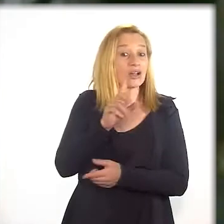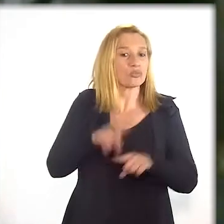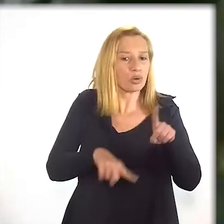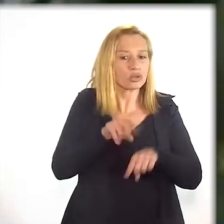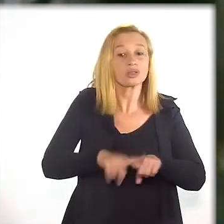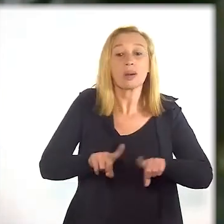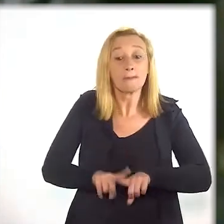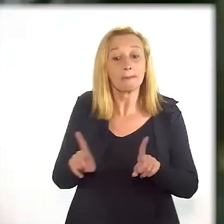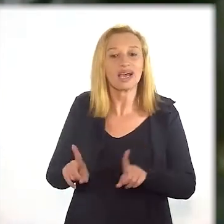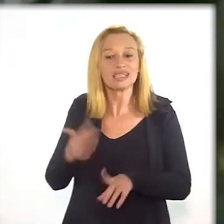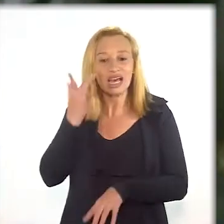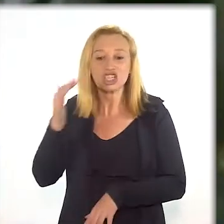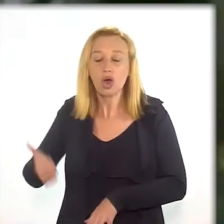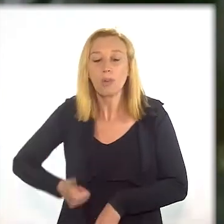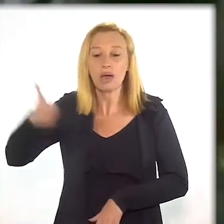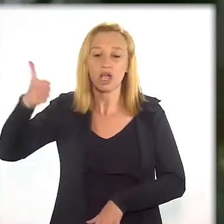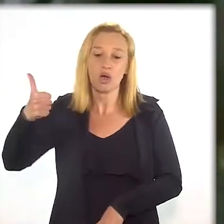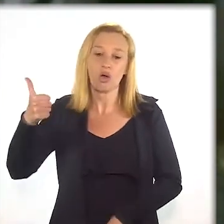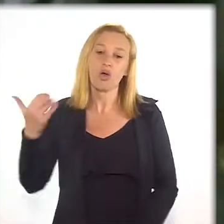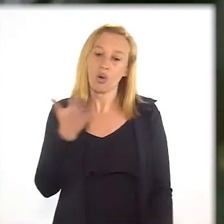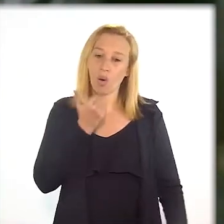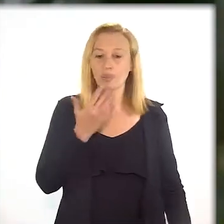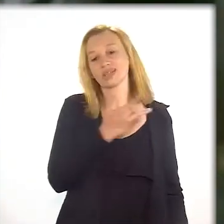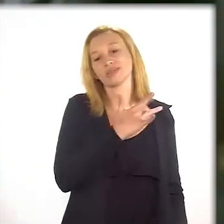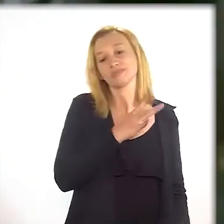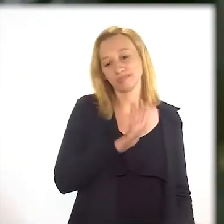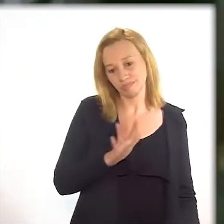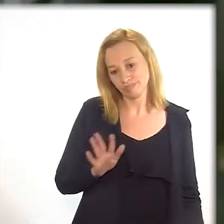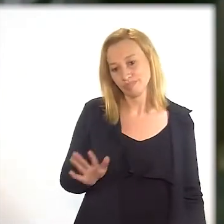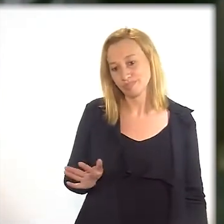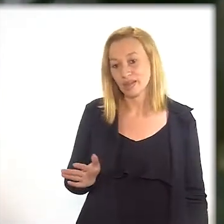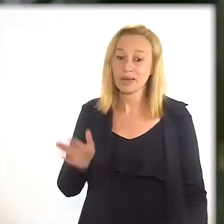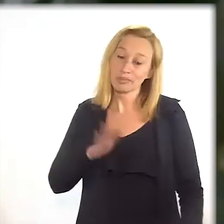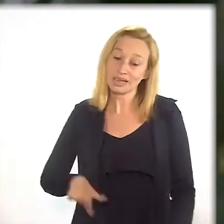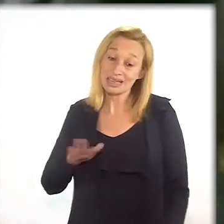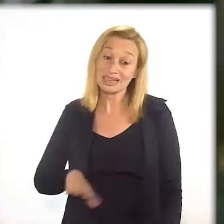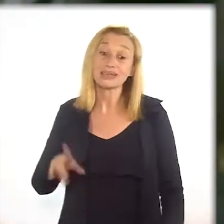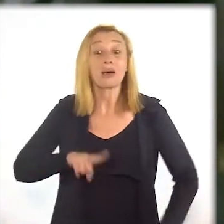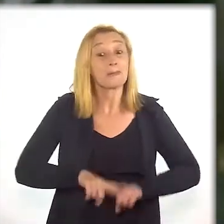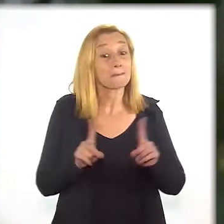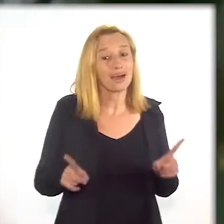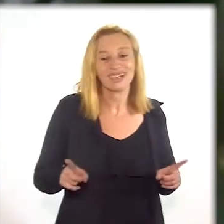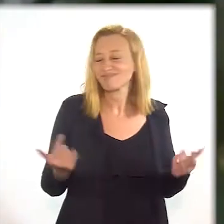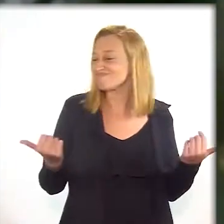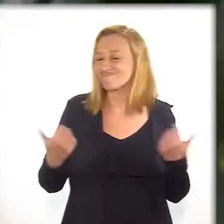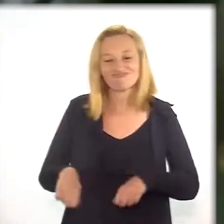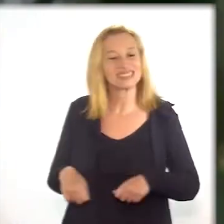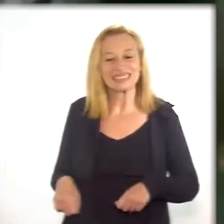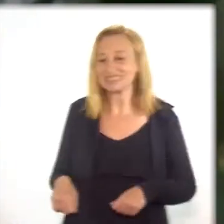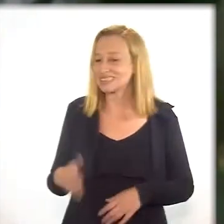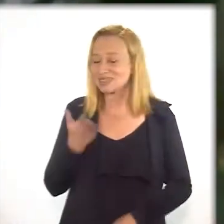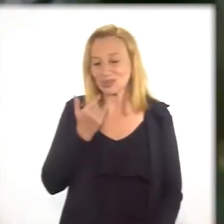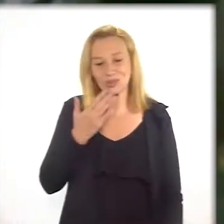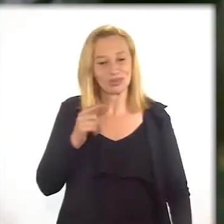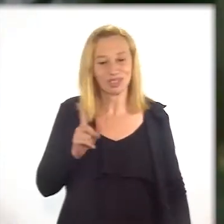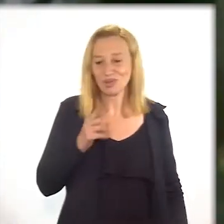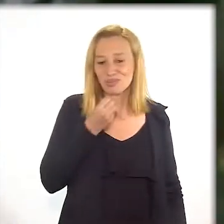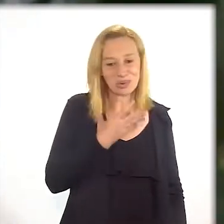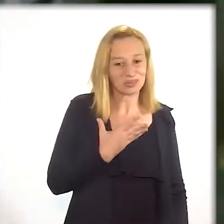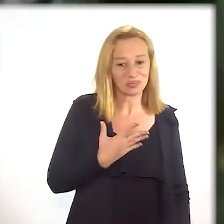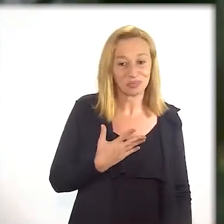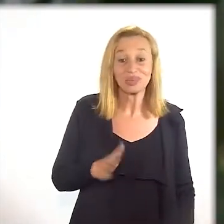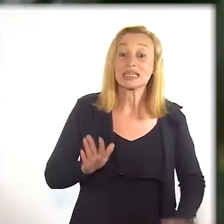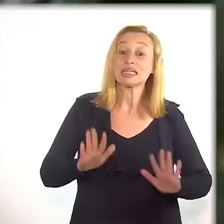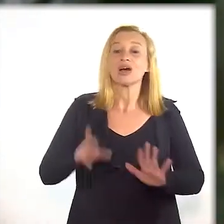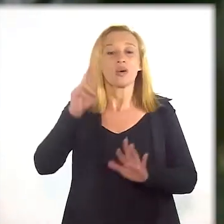dando um melhor alimento para a criança e, na verdade, são alimentos que as crianças não precisam consumir. Então,